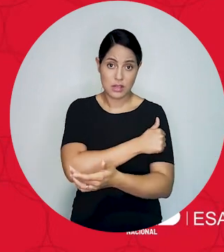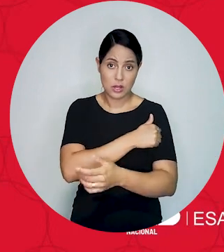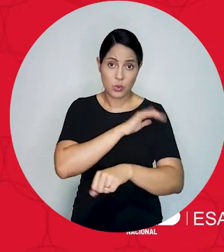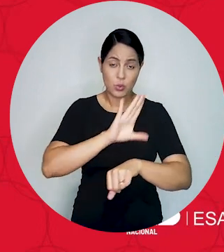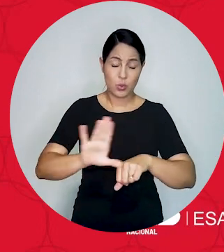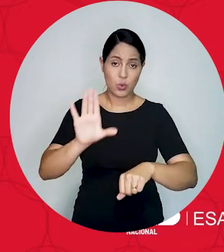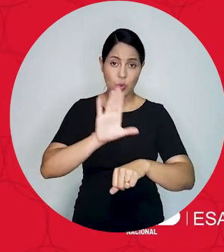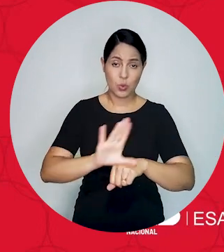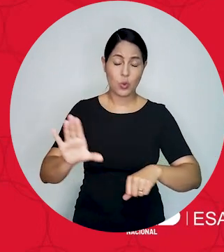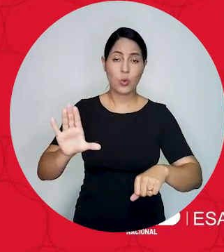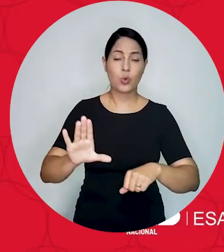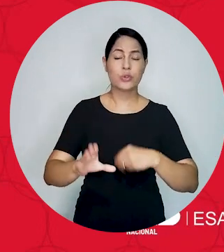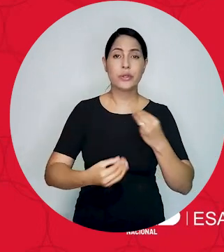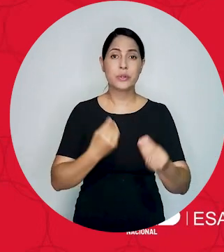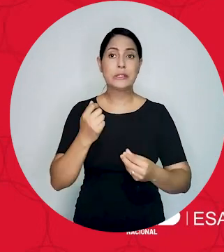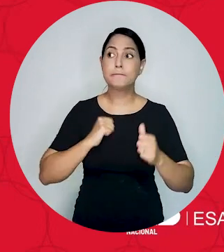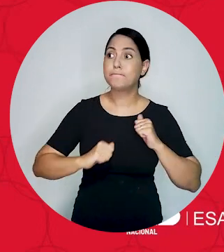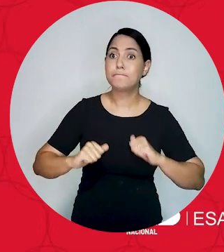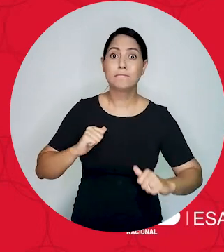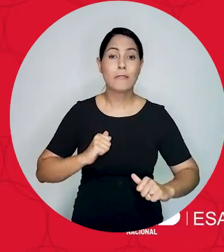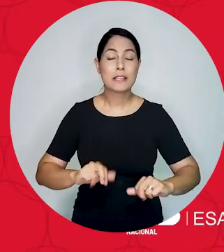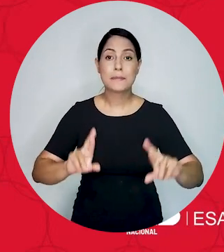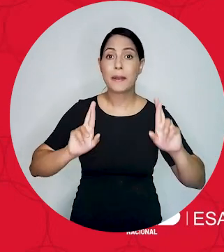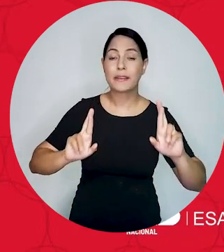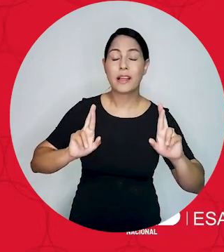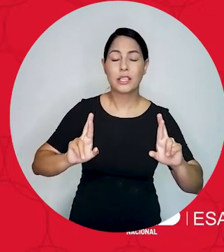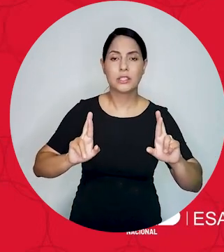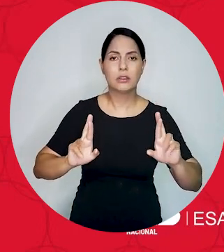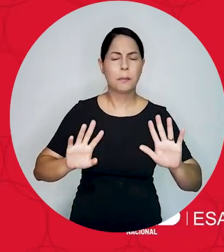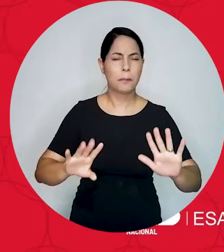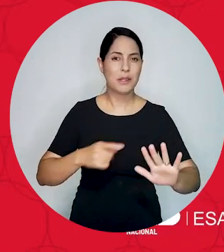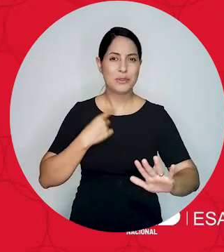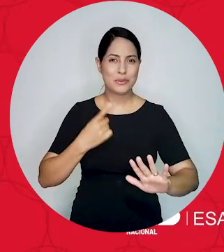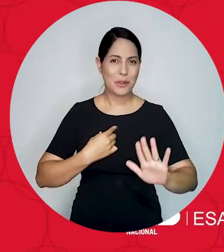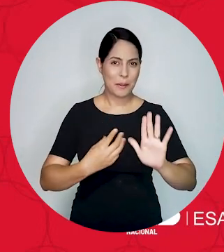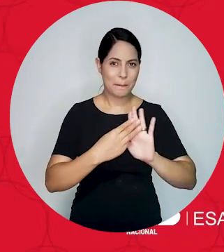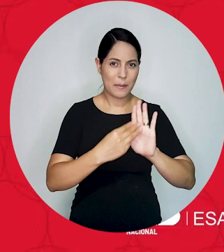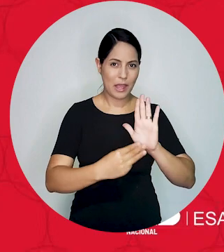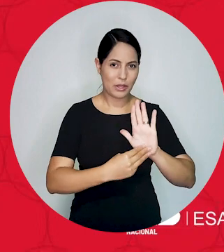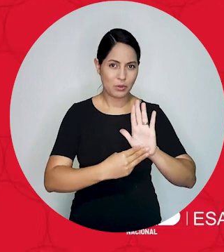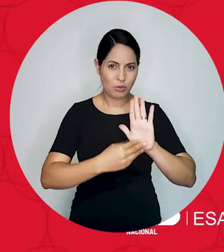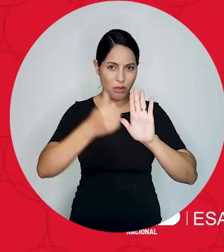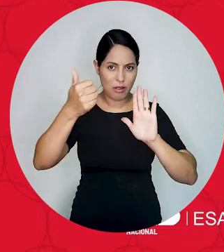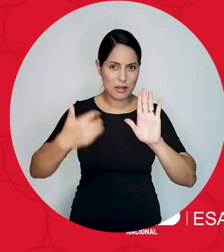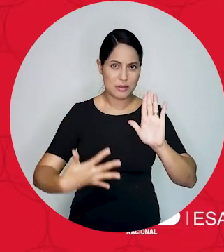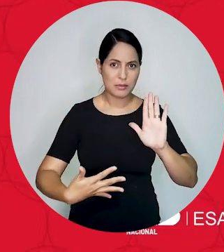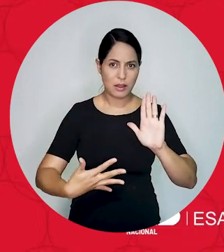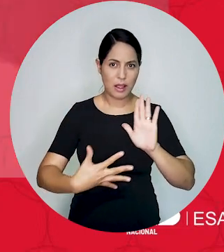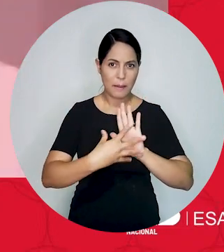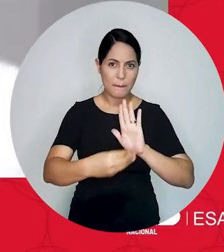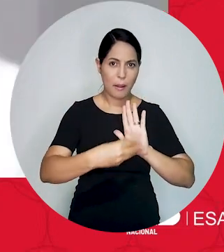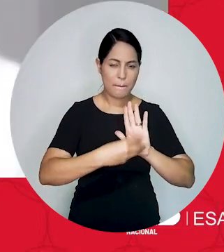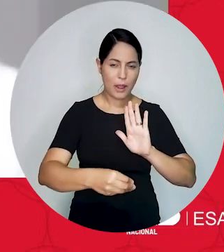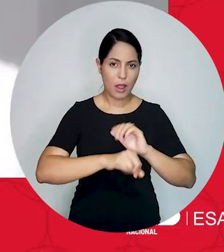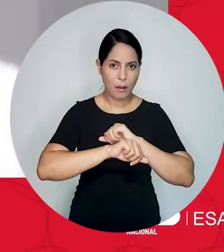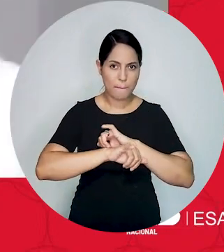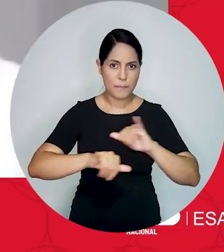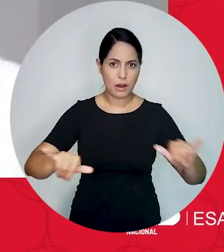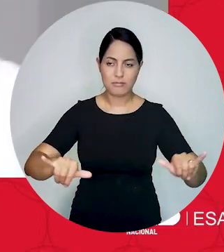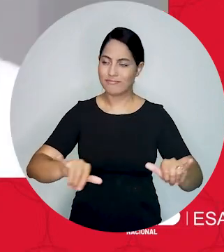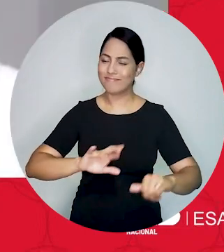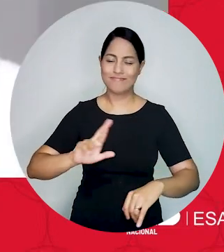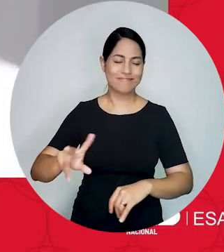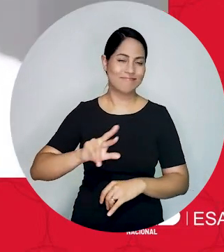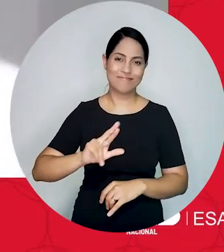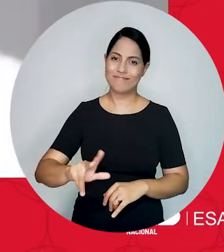as expectativas do que os alunos vão ter do nosso curso, é que a gente não vai... O nosso objetivo aqui não é passar um